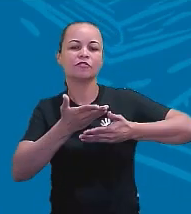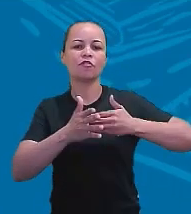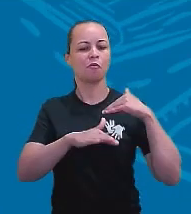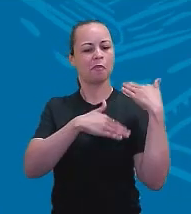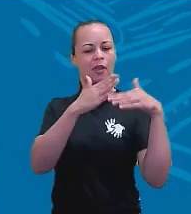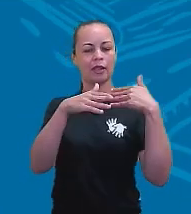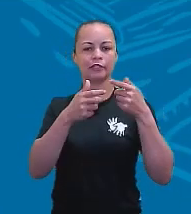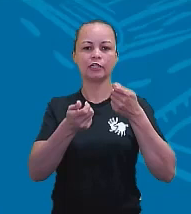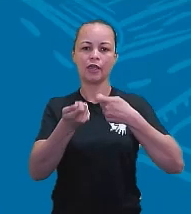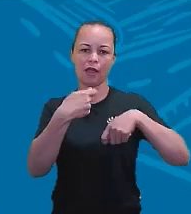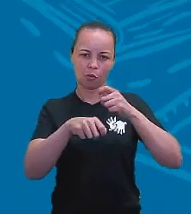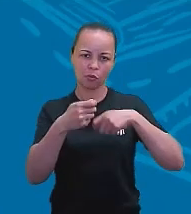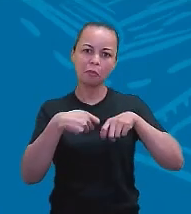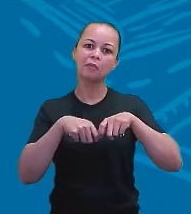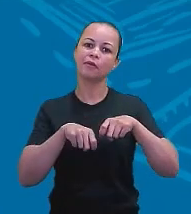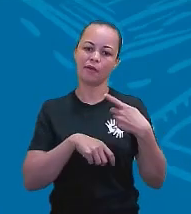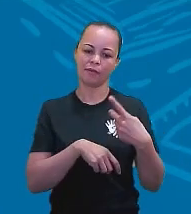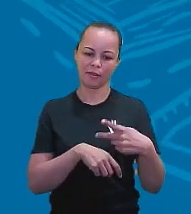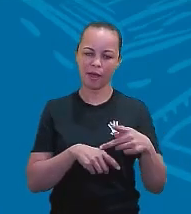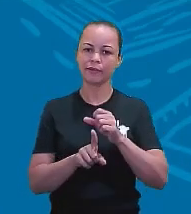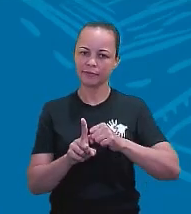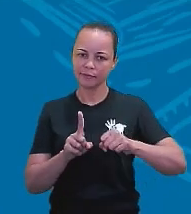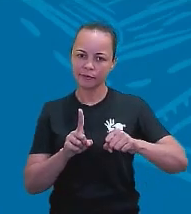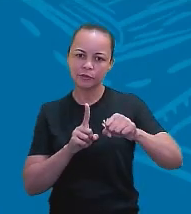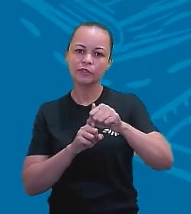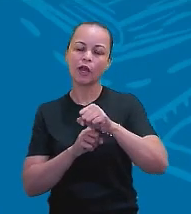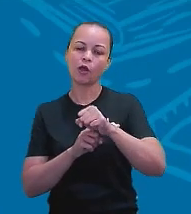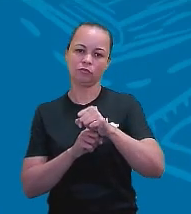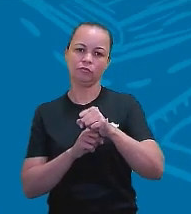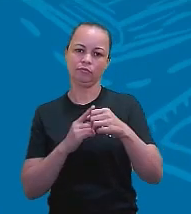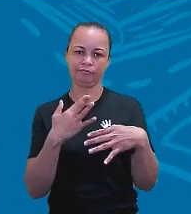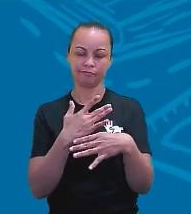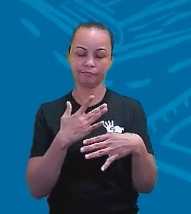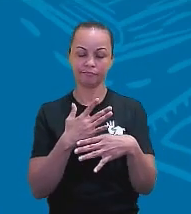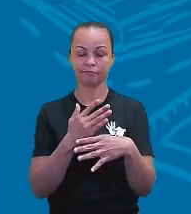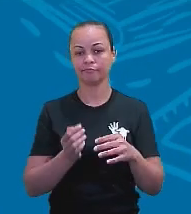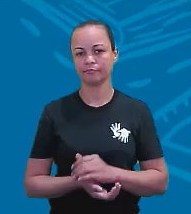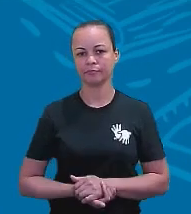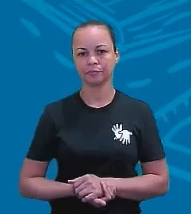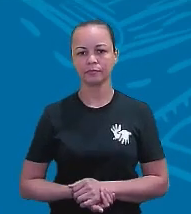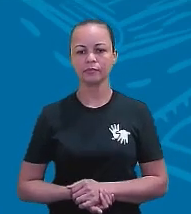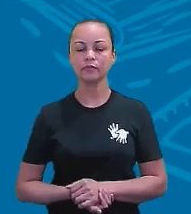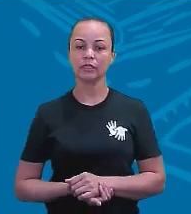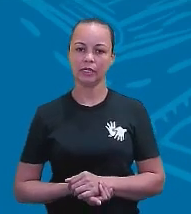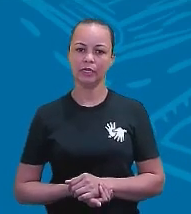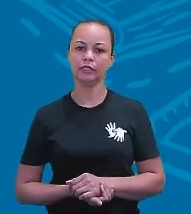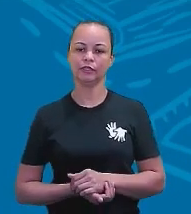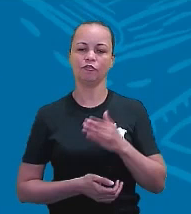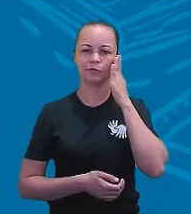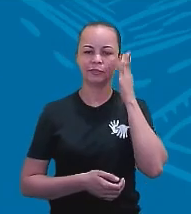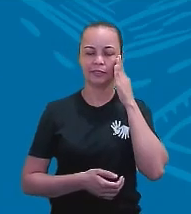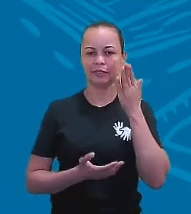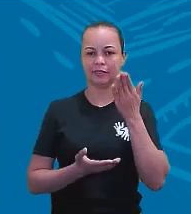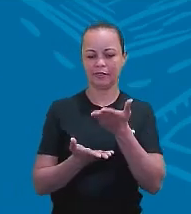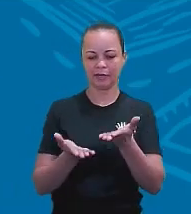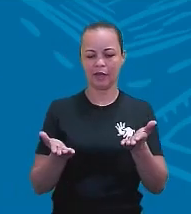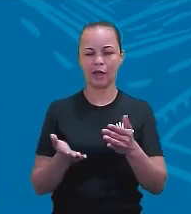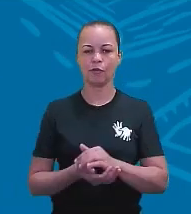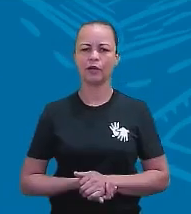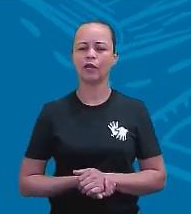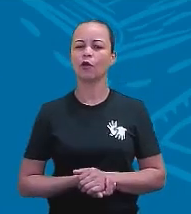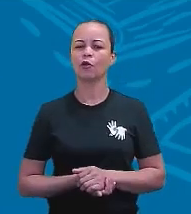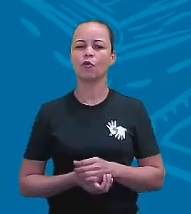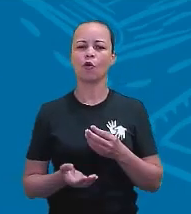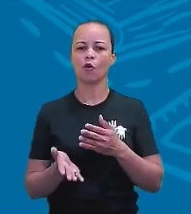também econômico, tá? E social também da nossa cidade. Então vamos nos debruçar a partir de agora. Como a gente fala em